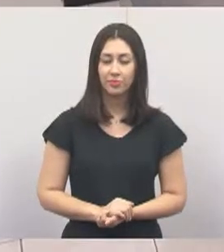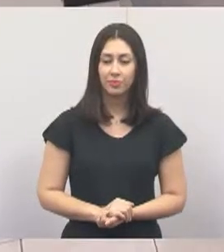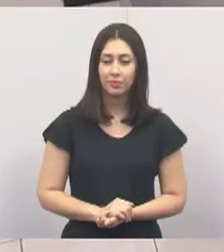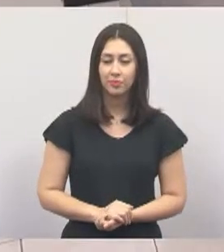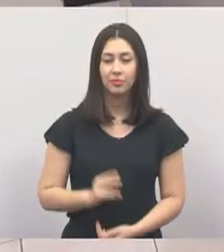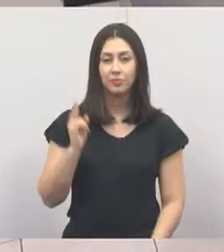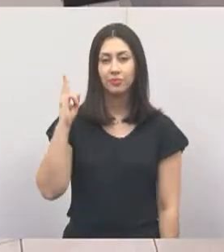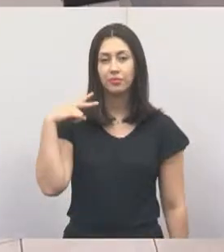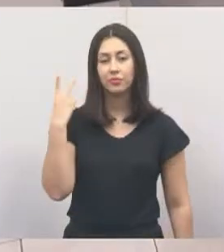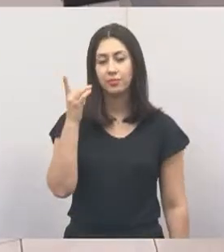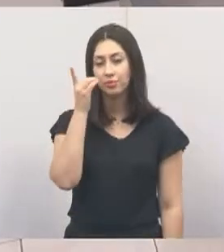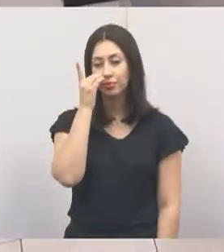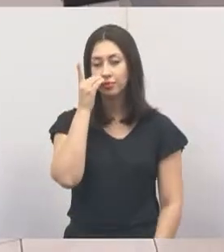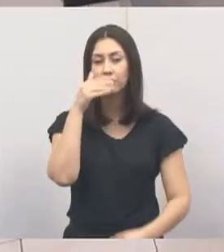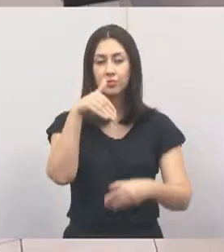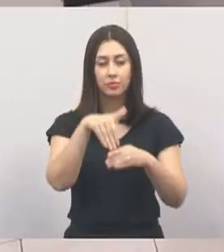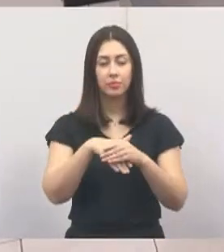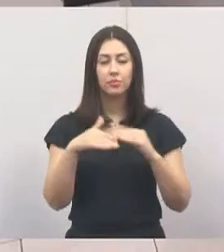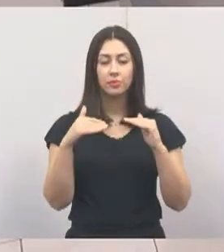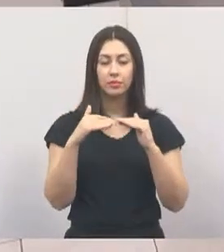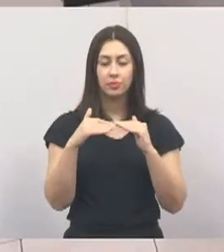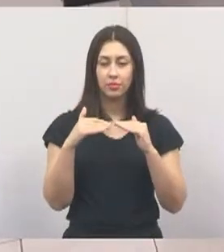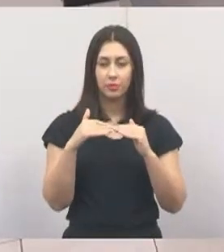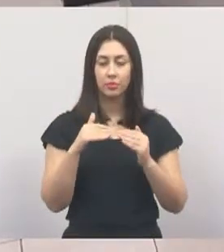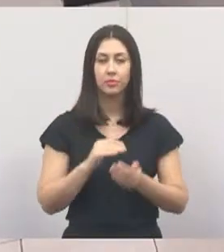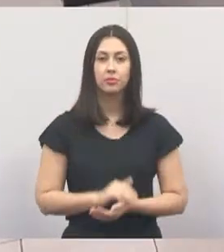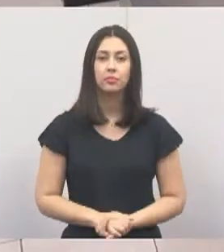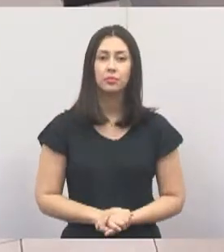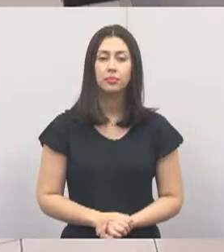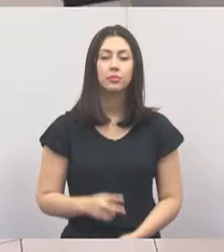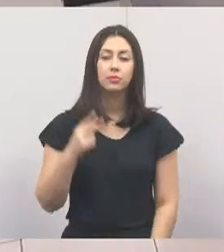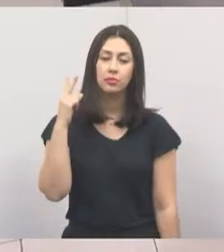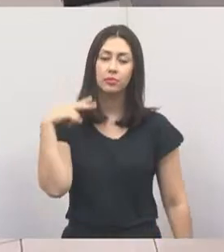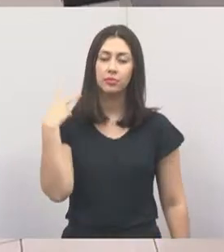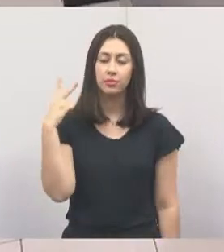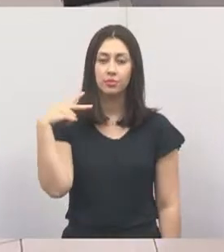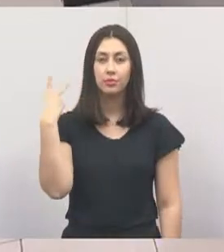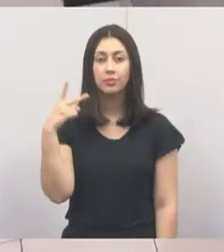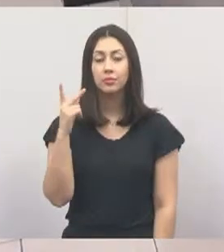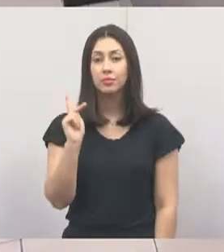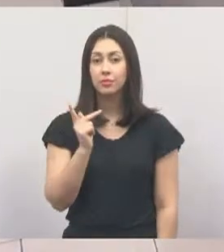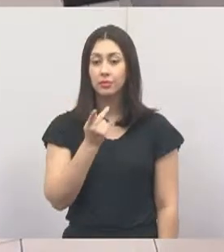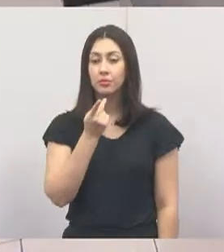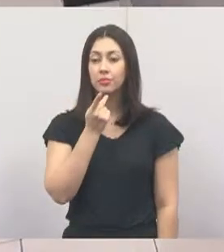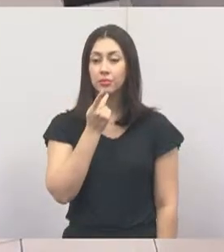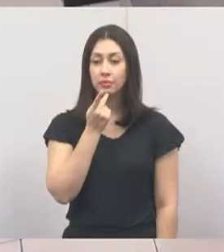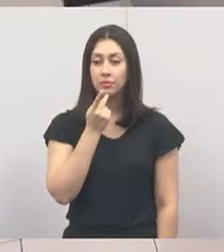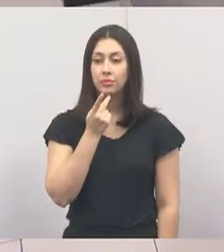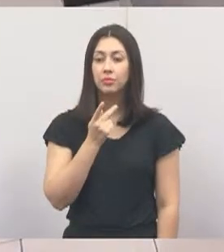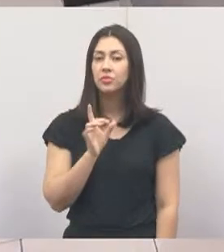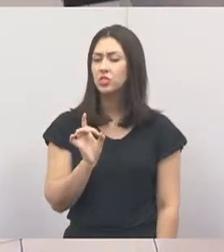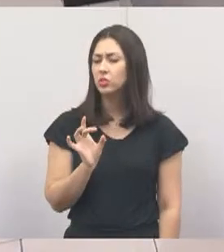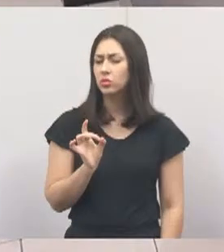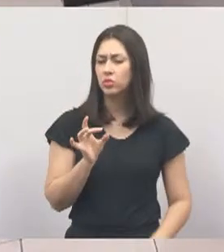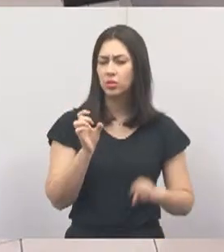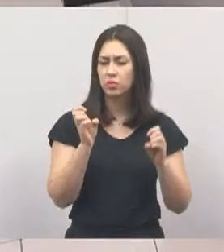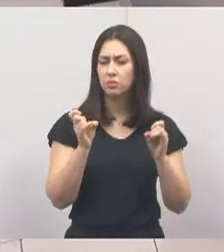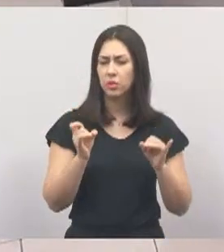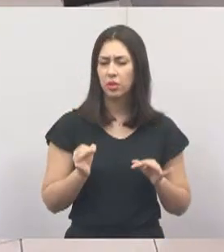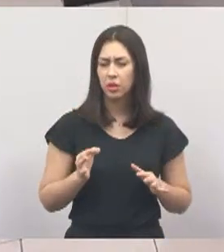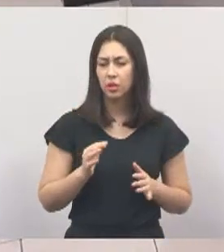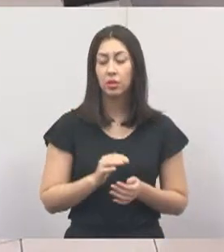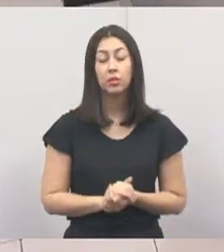Como vota o vereador Dude? Favorável. Como vota o vereador Hernani Barreto? Quero só justificar o